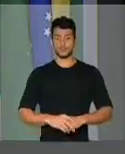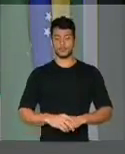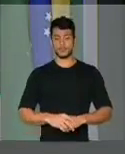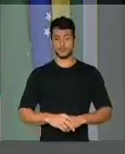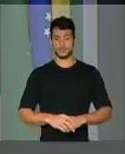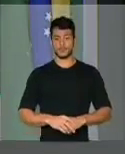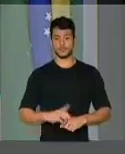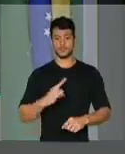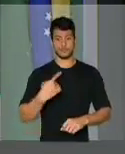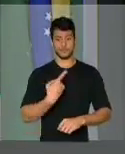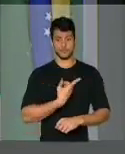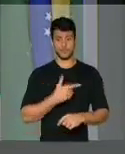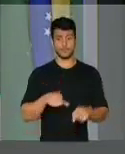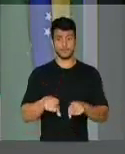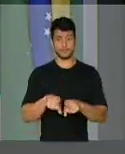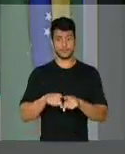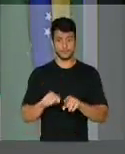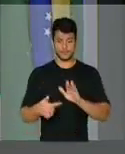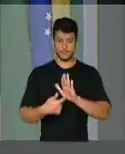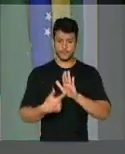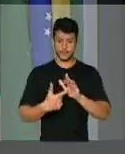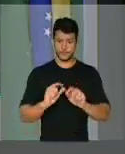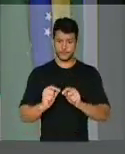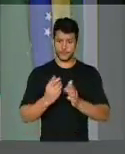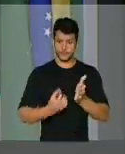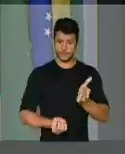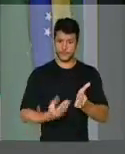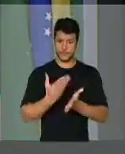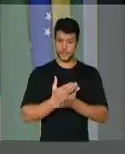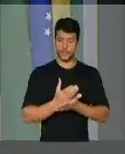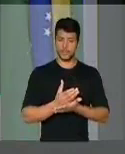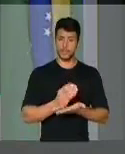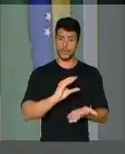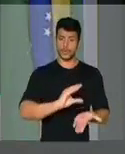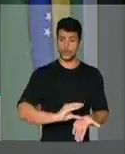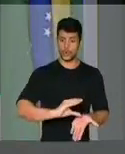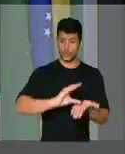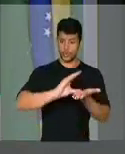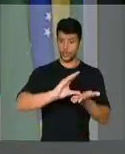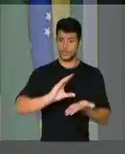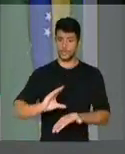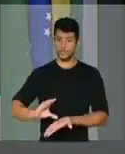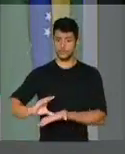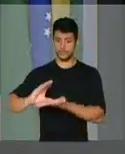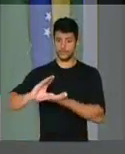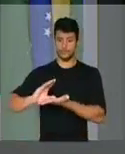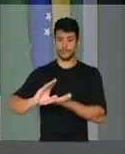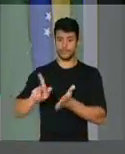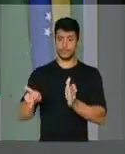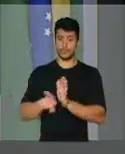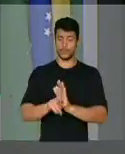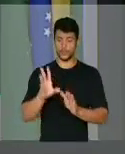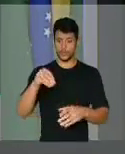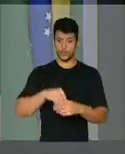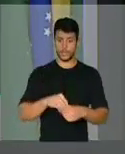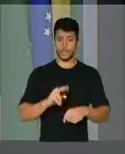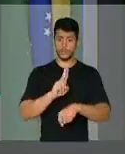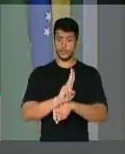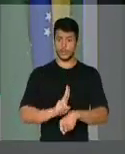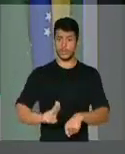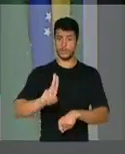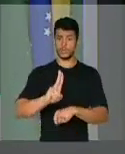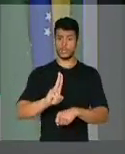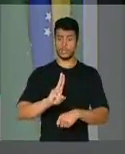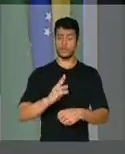Nós aqui também trazemos a criação dos conselhos permanentes e consultivos da União nos